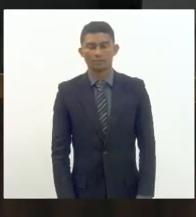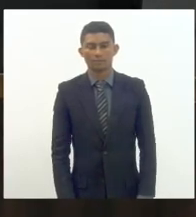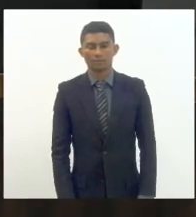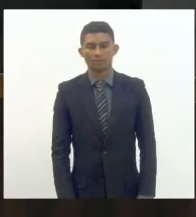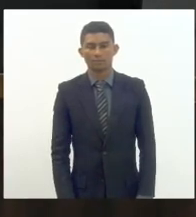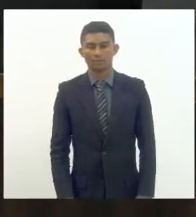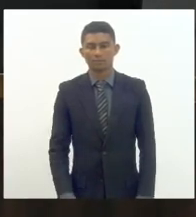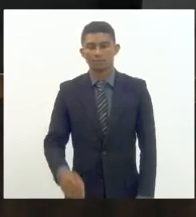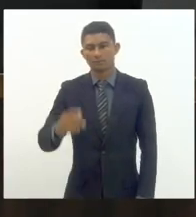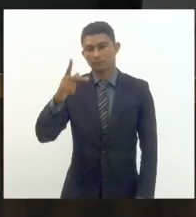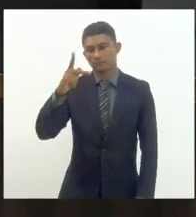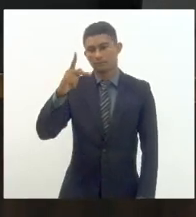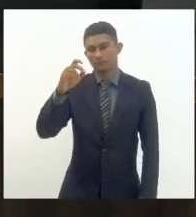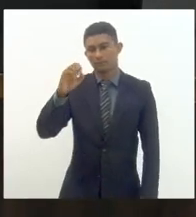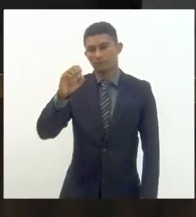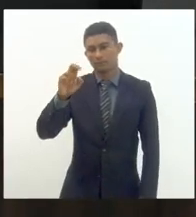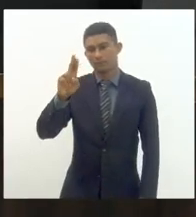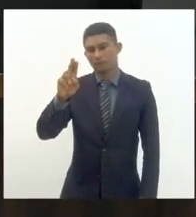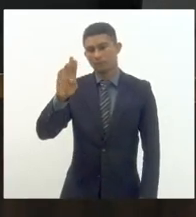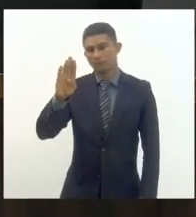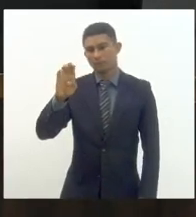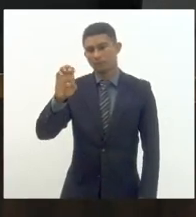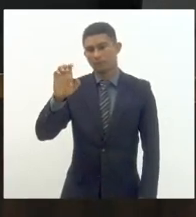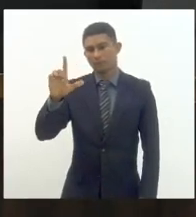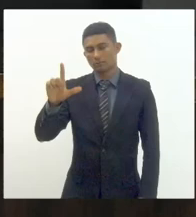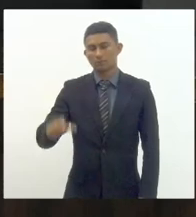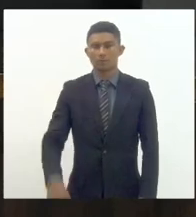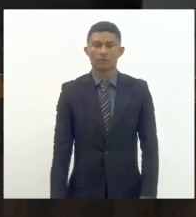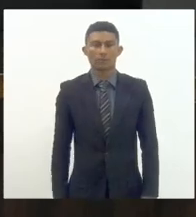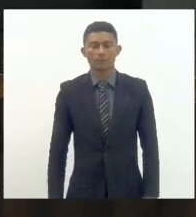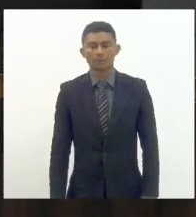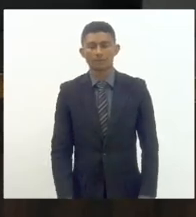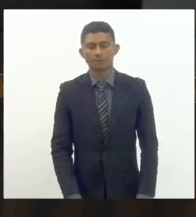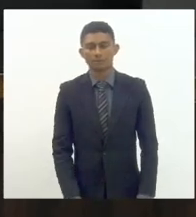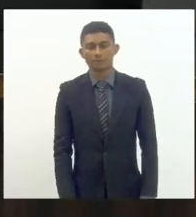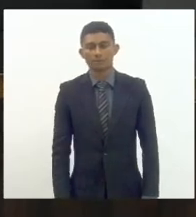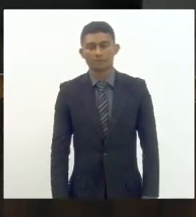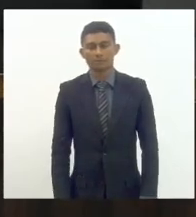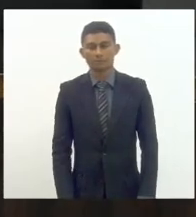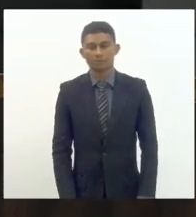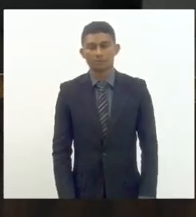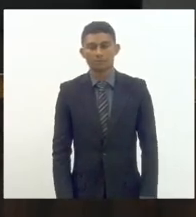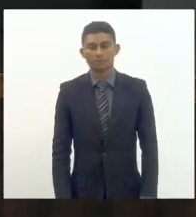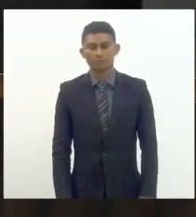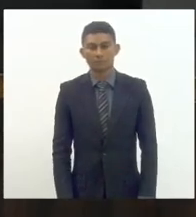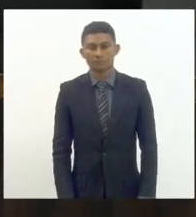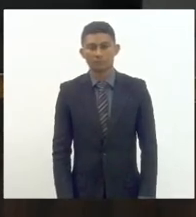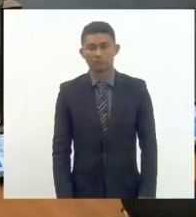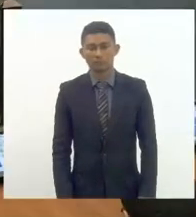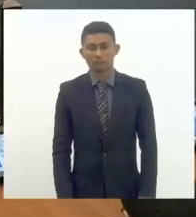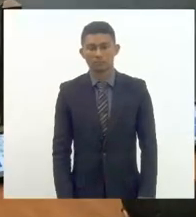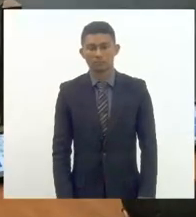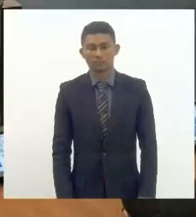Deputado Felipe Poubel. Deputado Felipe Poubel. Poubel está na casa, liga para ele aí.